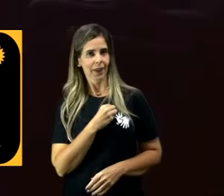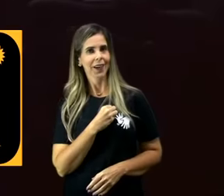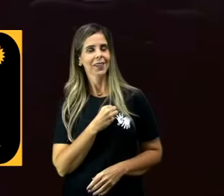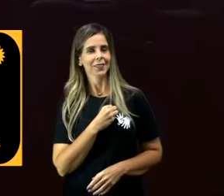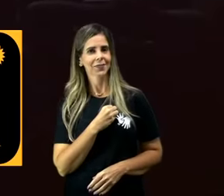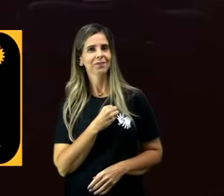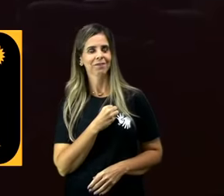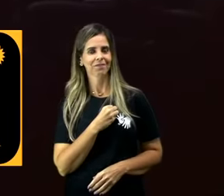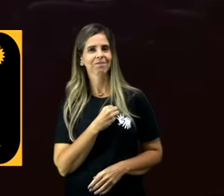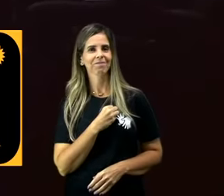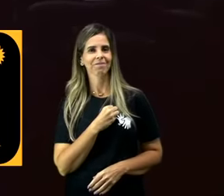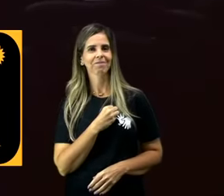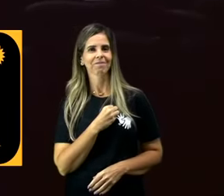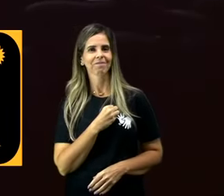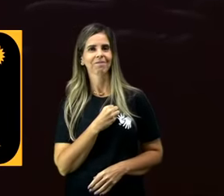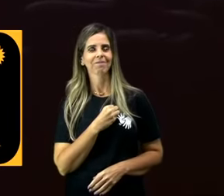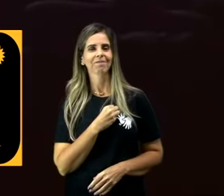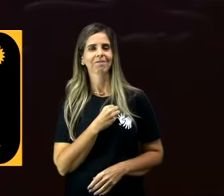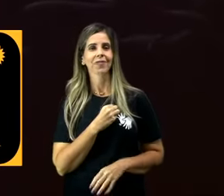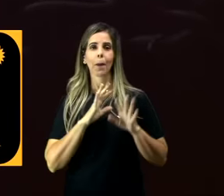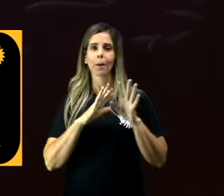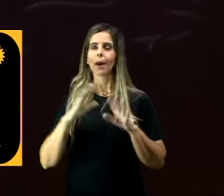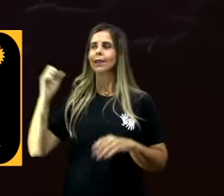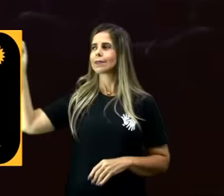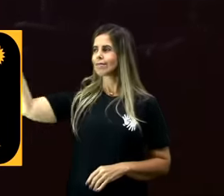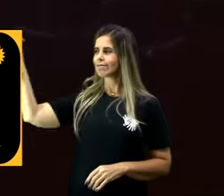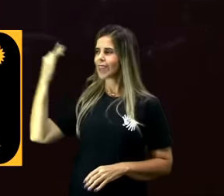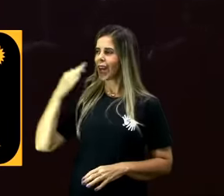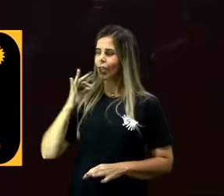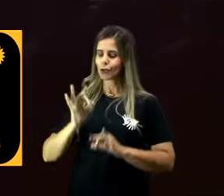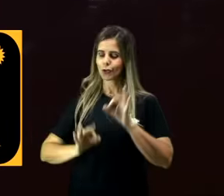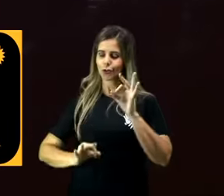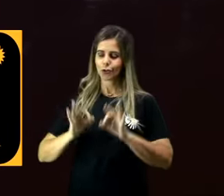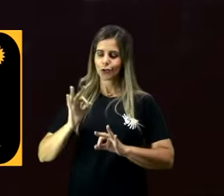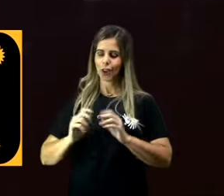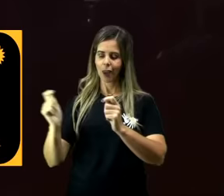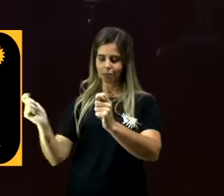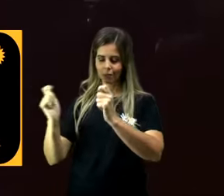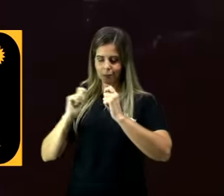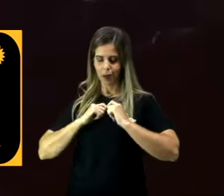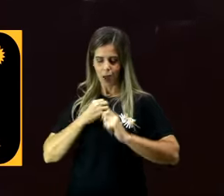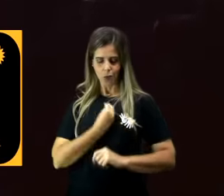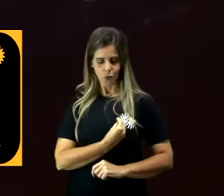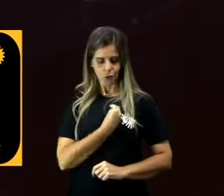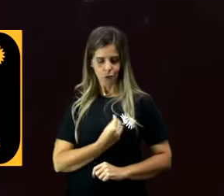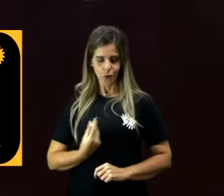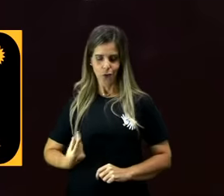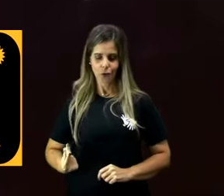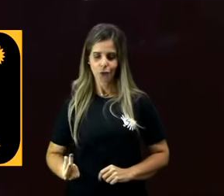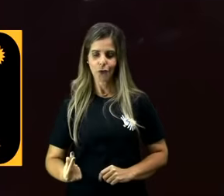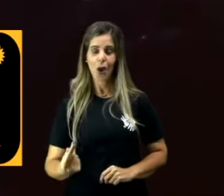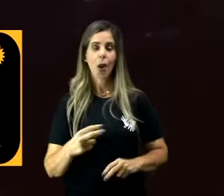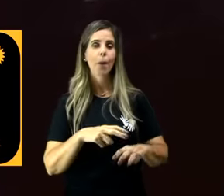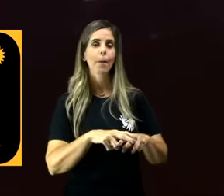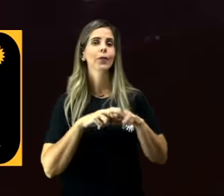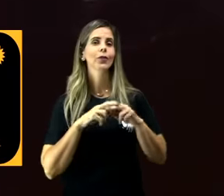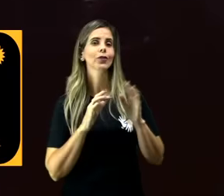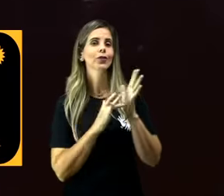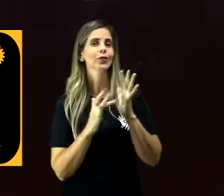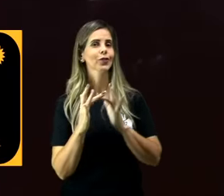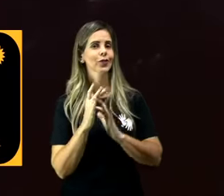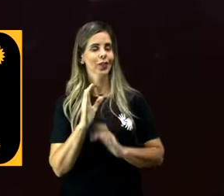a graça renasce pela justiça, para conceder vida eterna mediante Jesus Cristo,